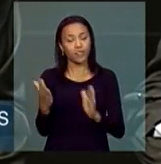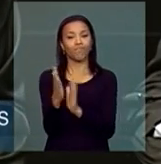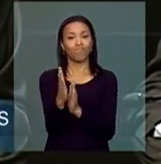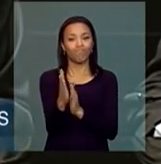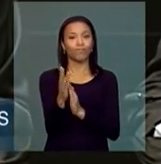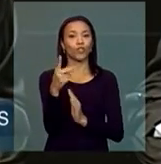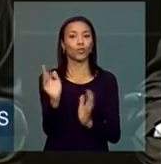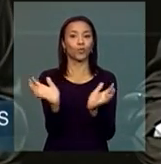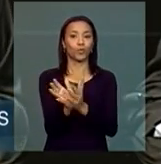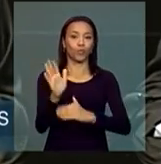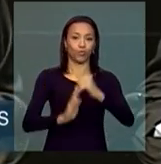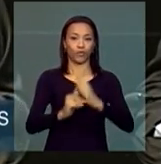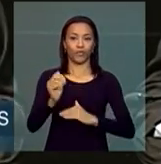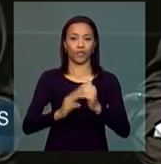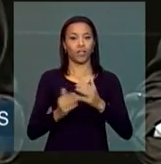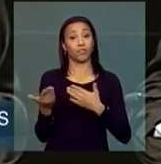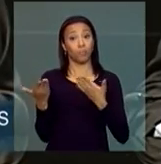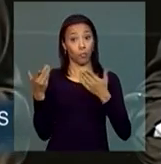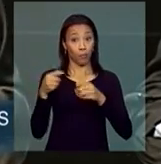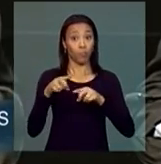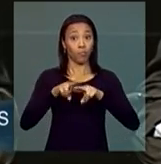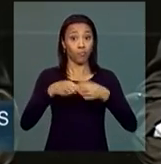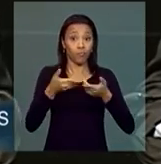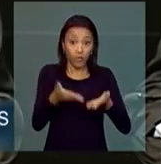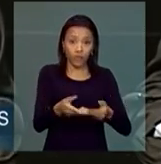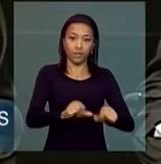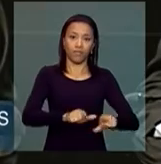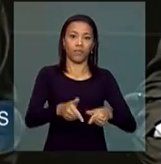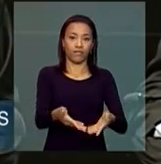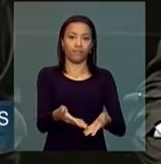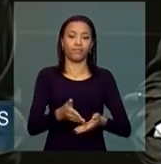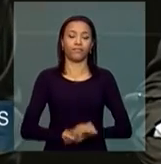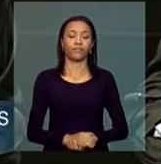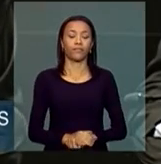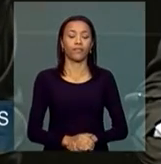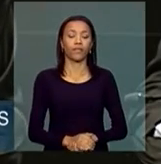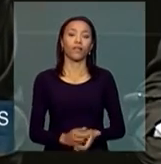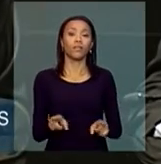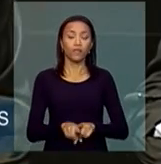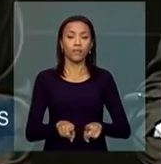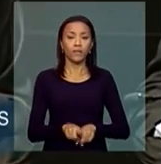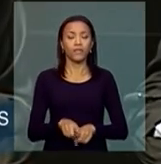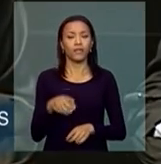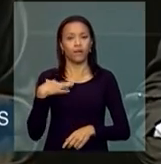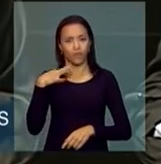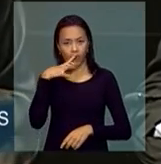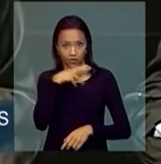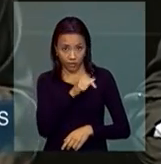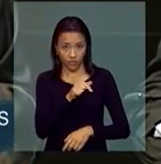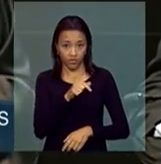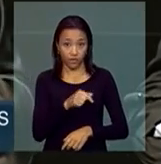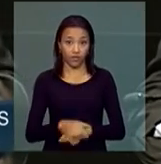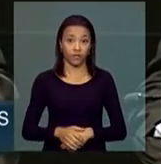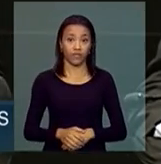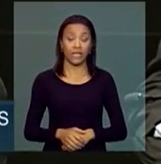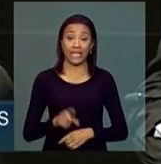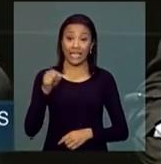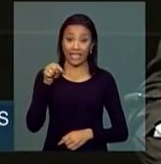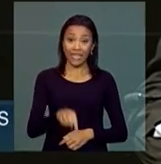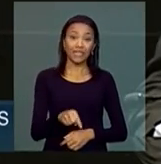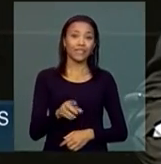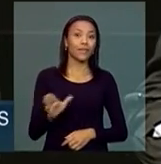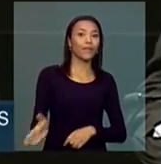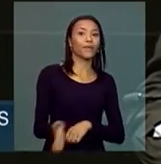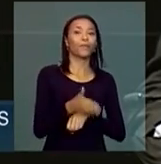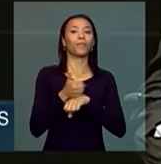sua equipe por esse feito. Eu também acho que este é o maior e melhor